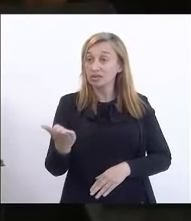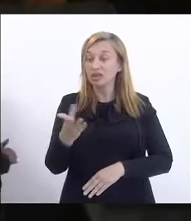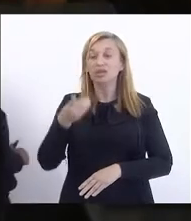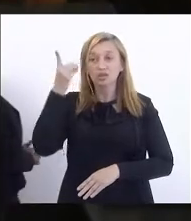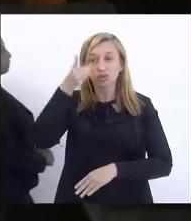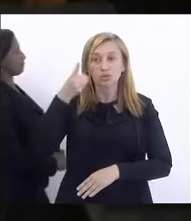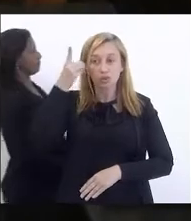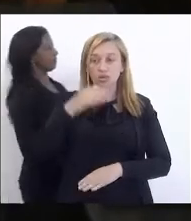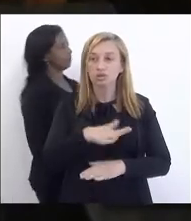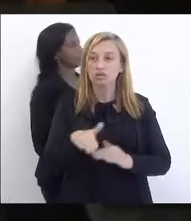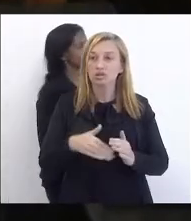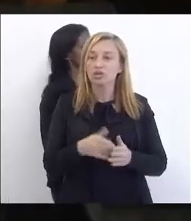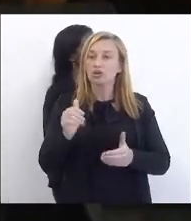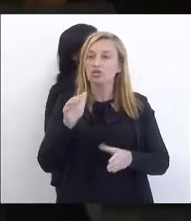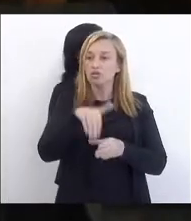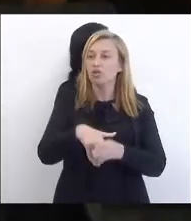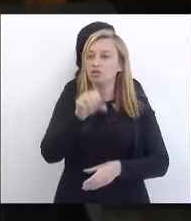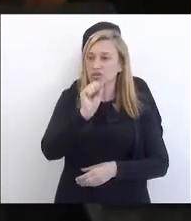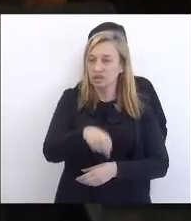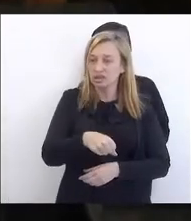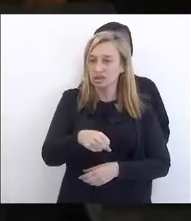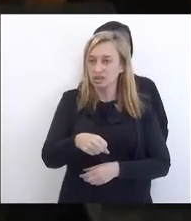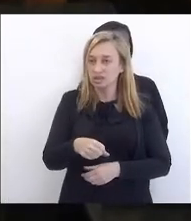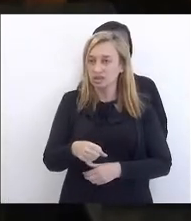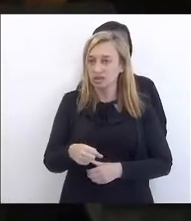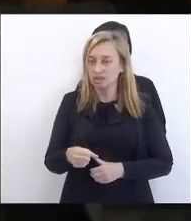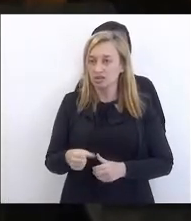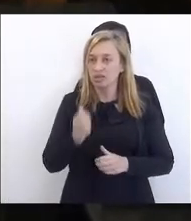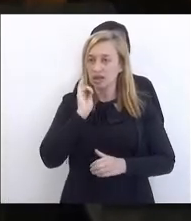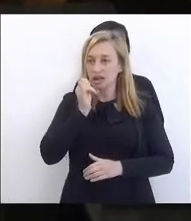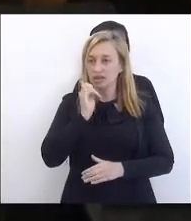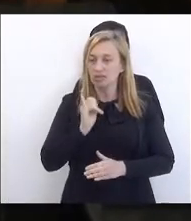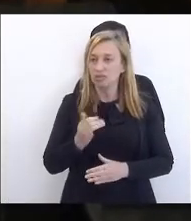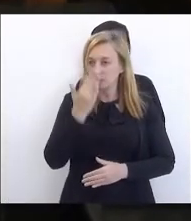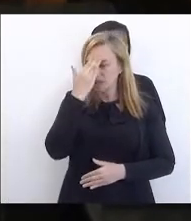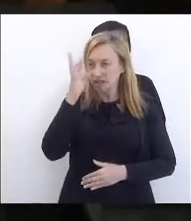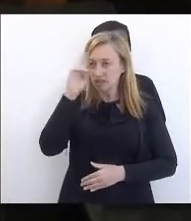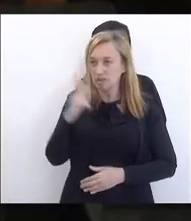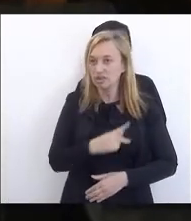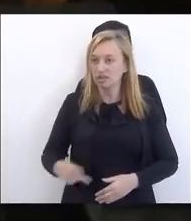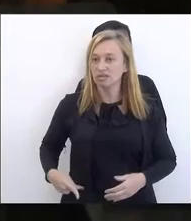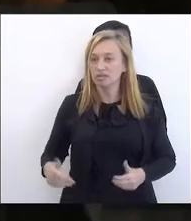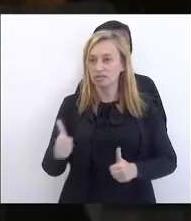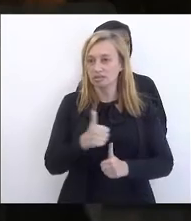deputados o voto sim para o presente relatório. Muito obrigado, senhor presidente.